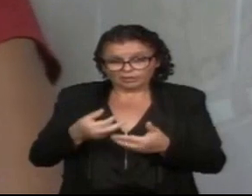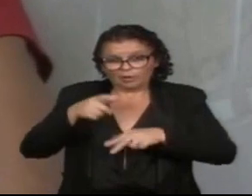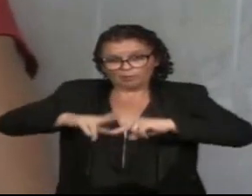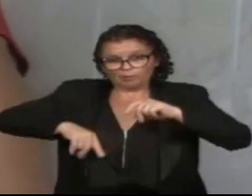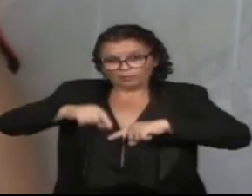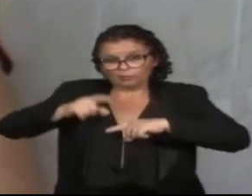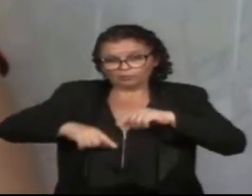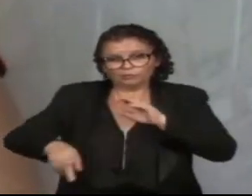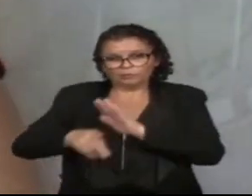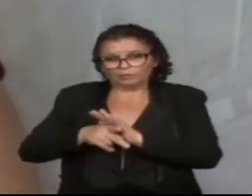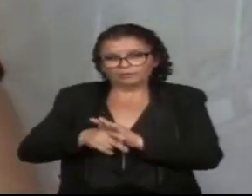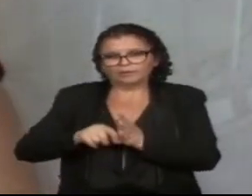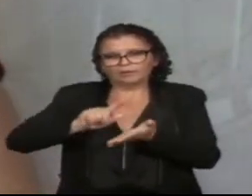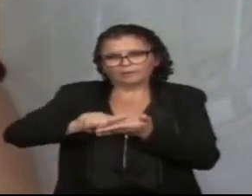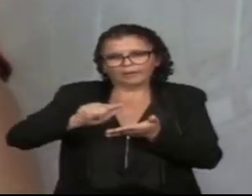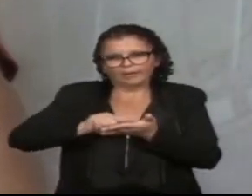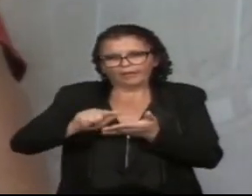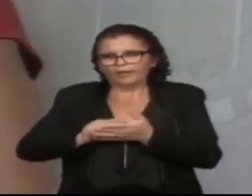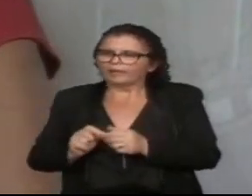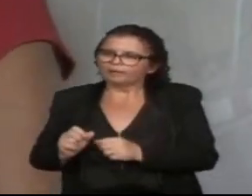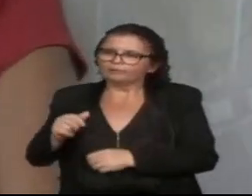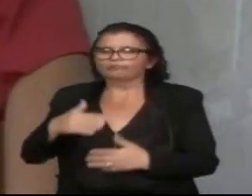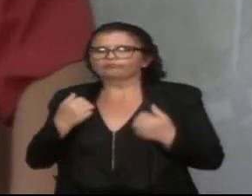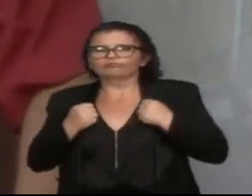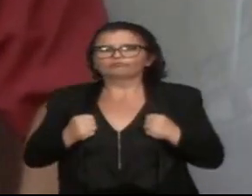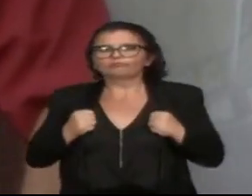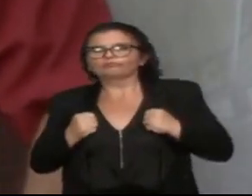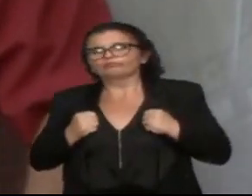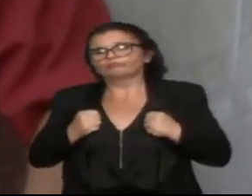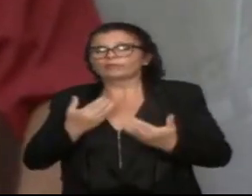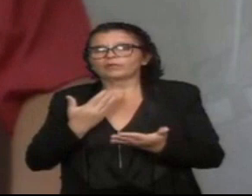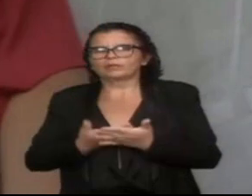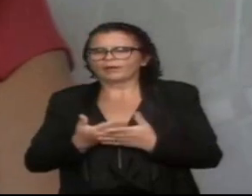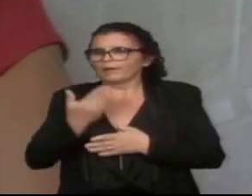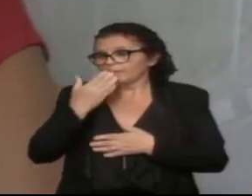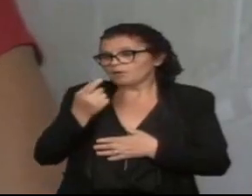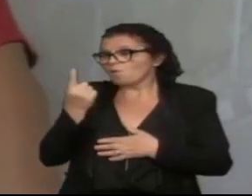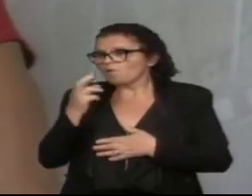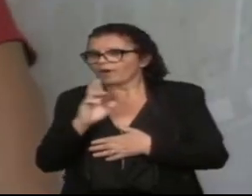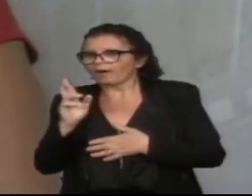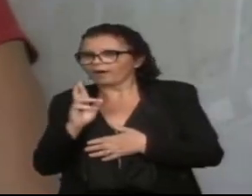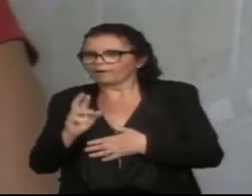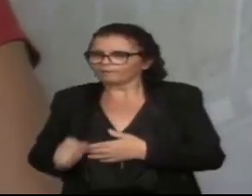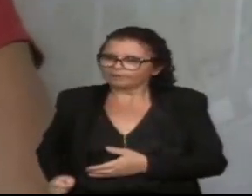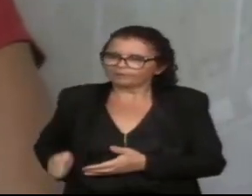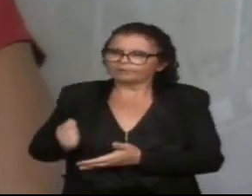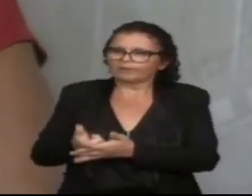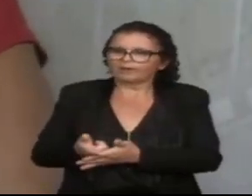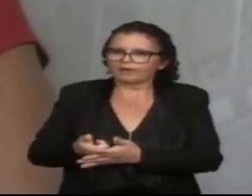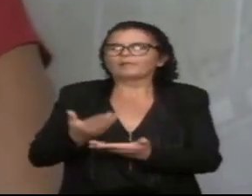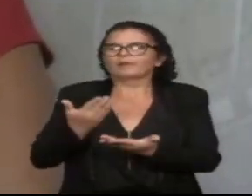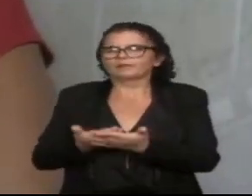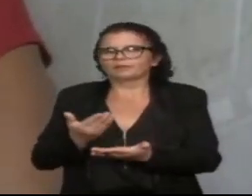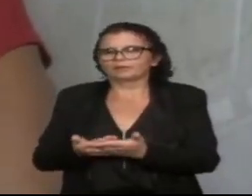e ele pra escola no Jardim rosidale e me pedia R 1 e eu sempre dava R real para ele pra